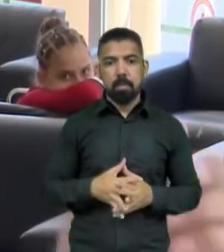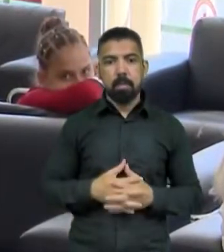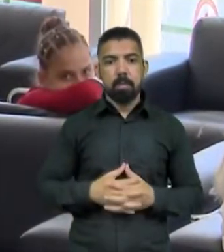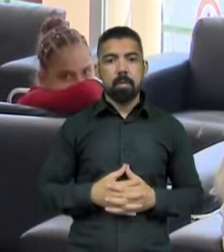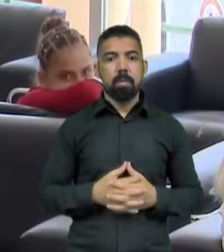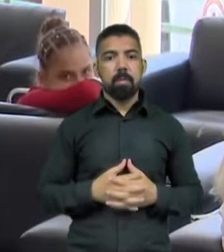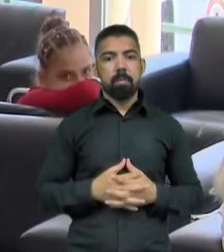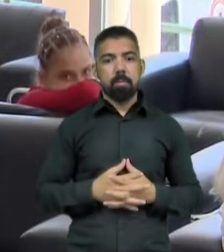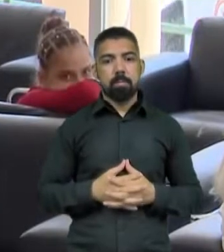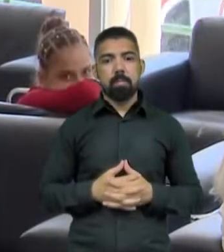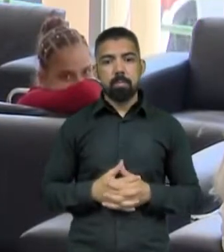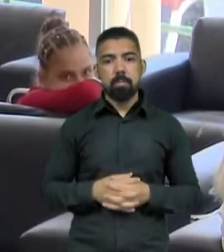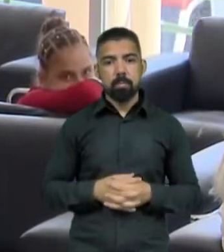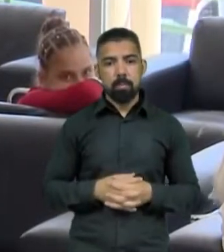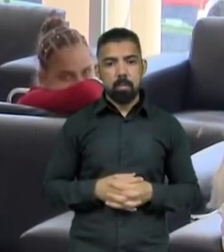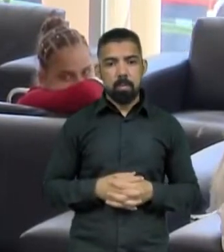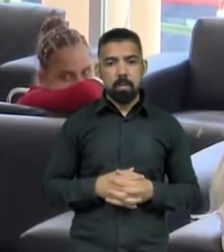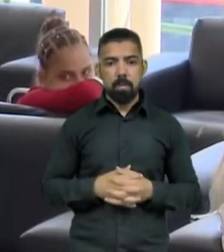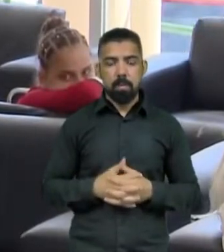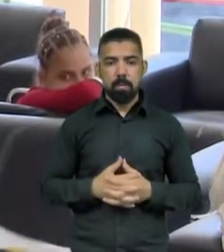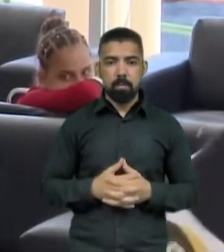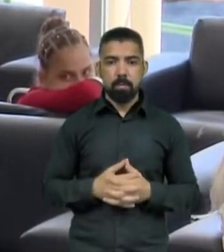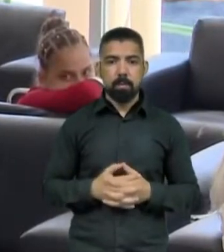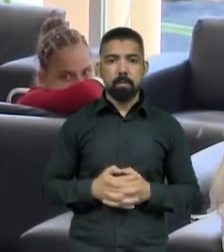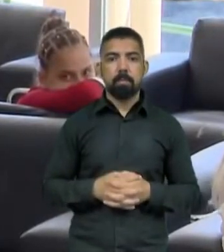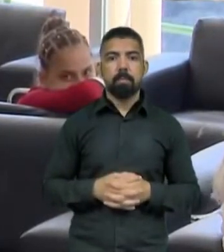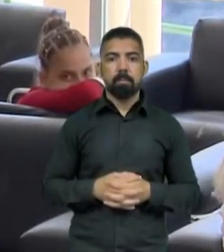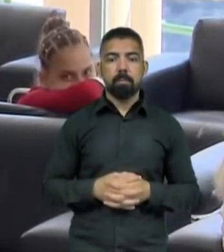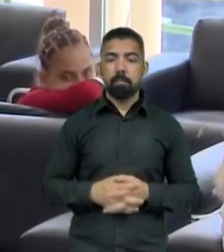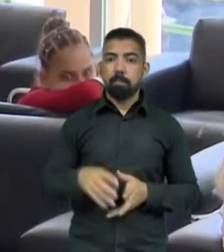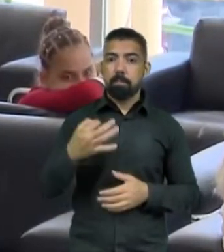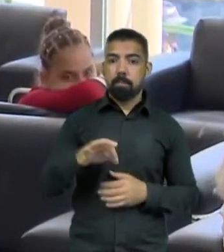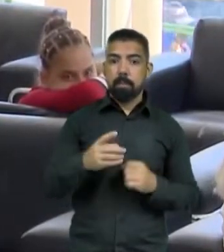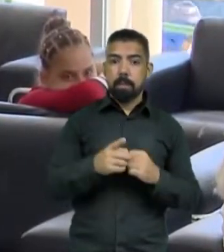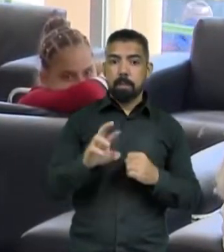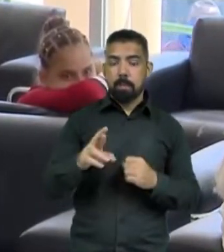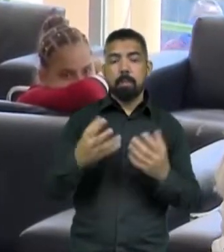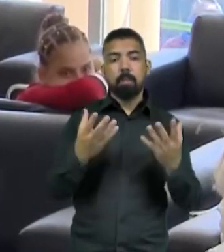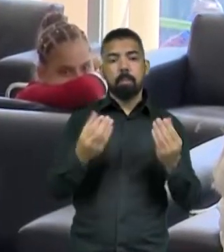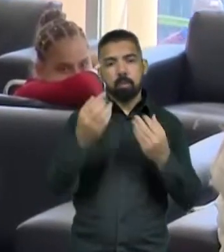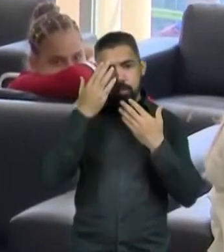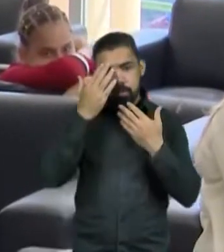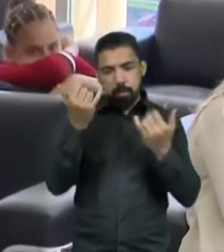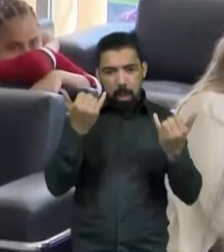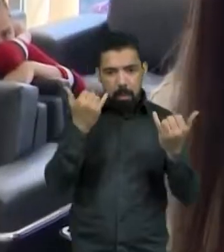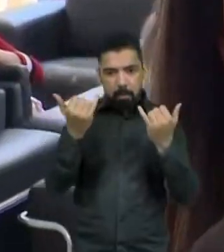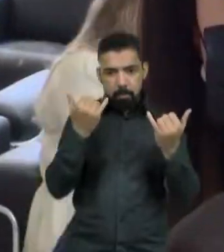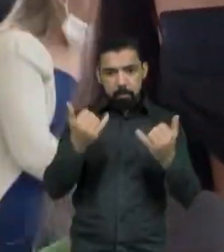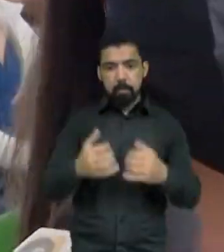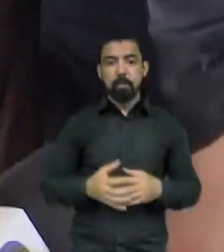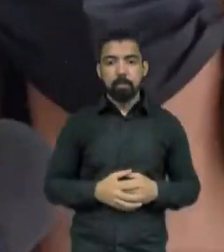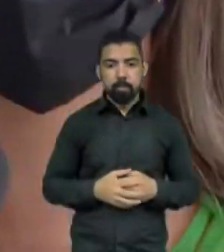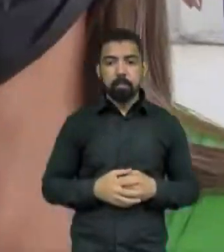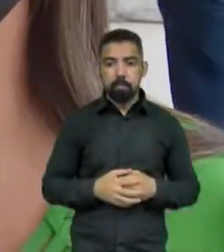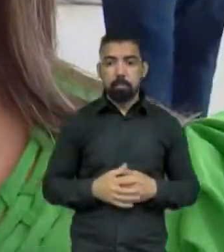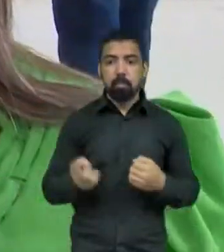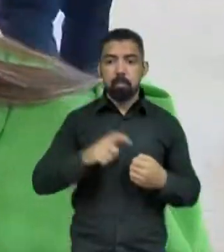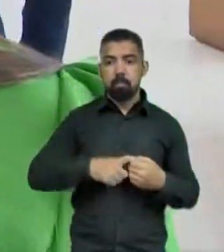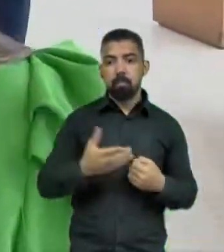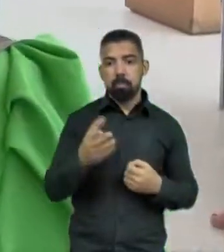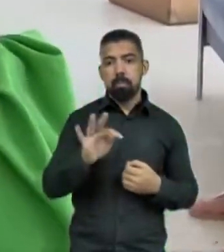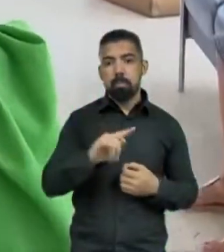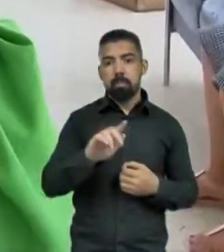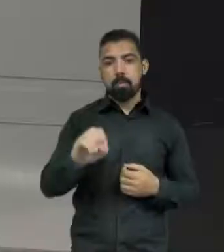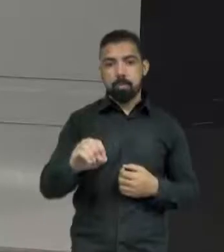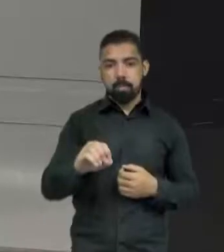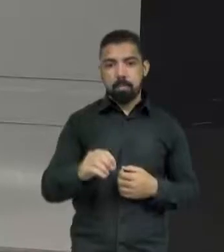desenvolveu essa síndrome alcoólica fetal. Tá certo, doutor. Muito obrigado pelas informações. E voltamos com vocês aí no